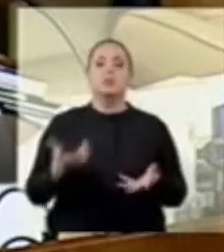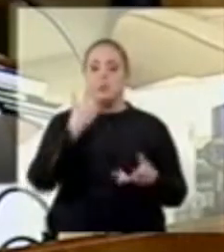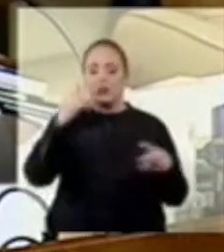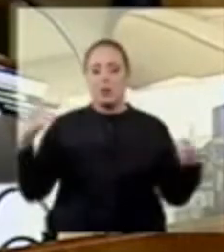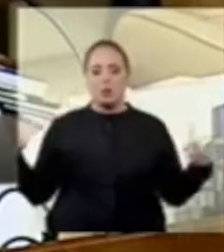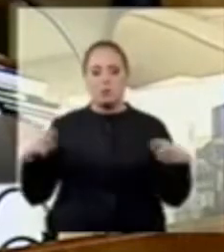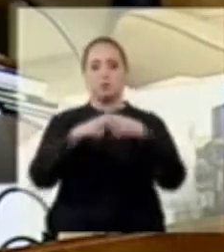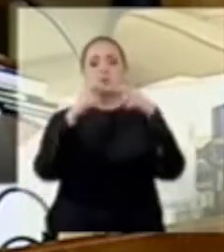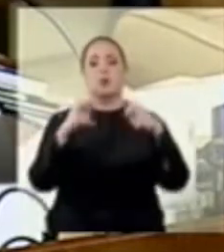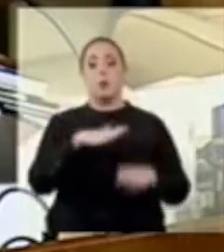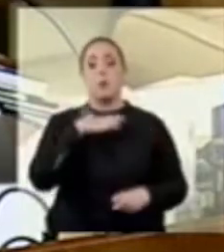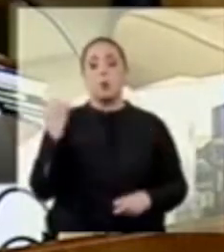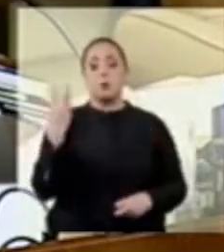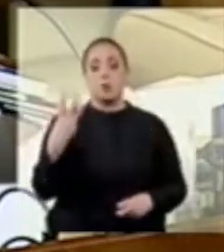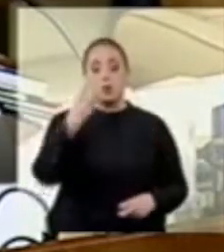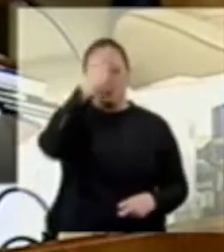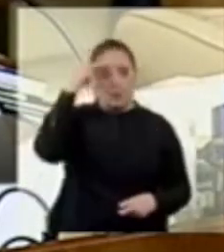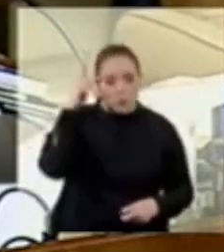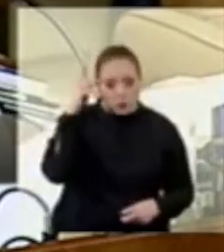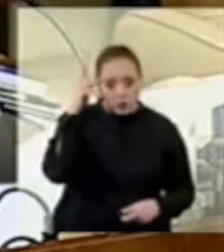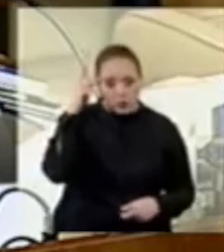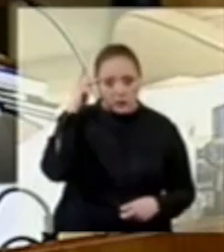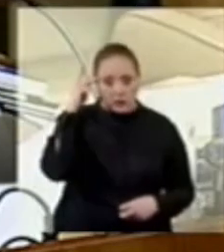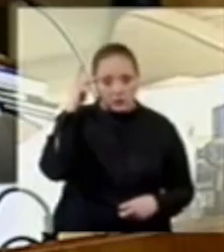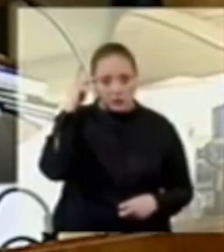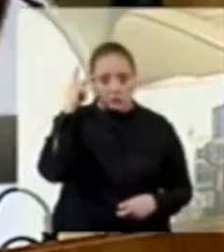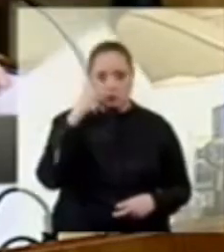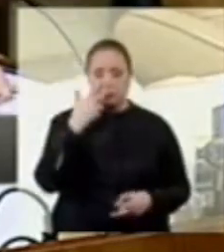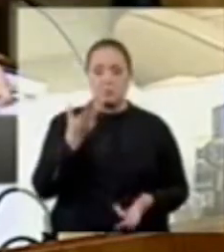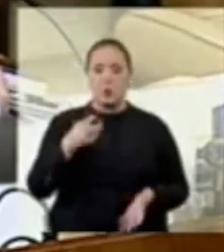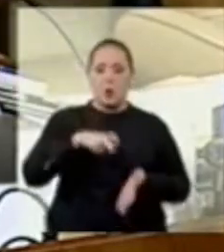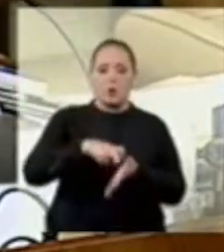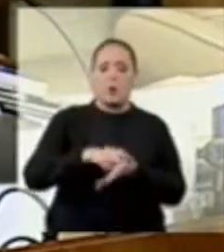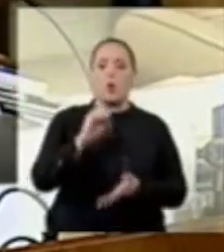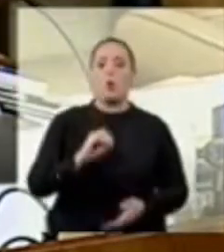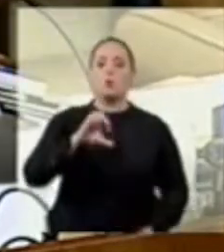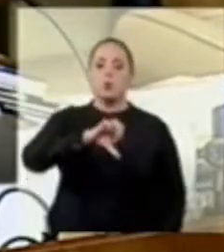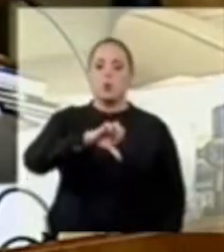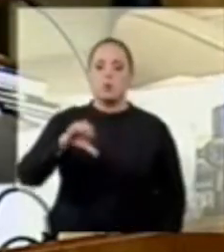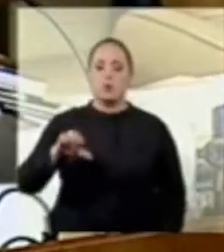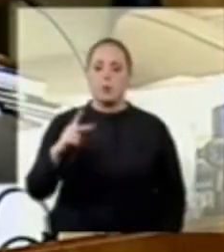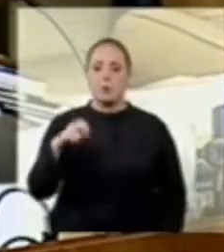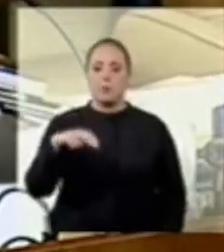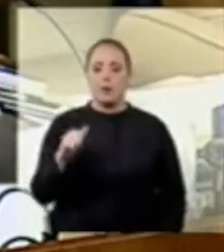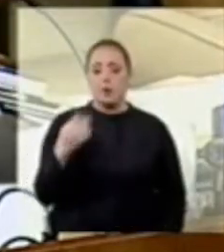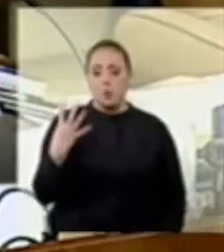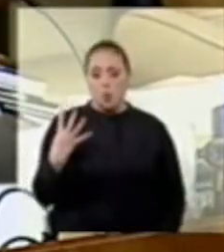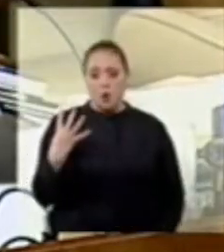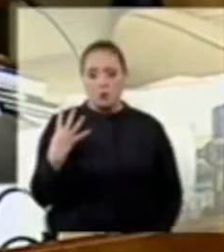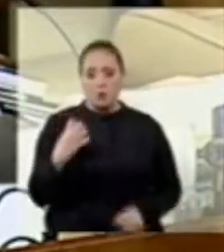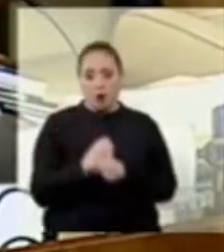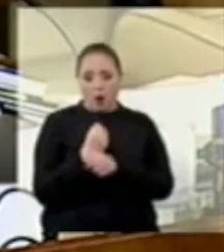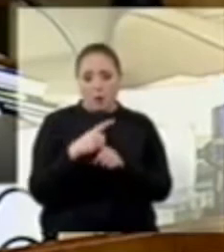ea morte de três pessoas foi condenado em outubro de 99 a uma pena de quatro anos e meio de